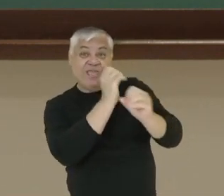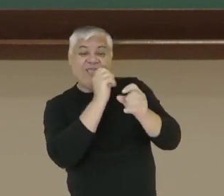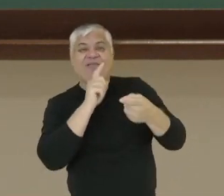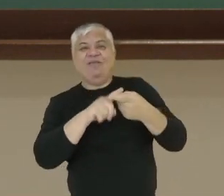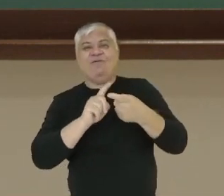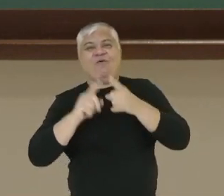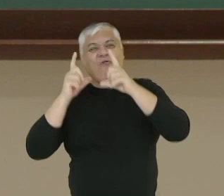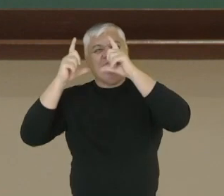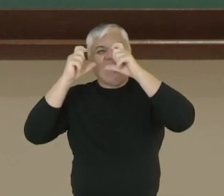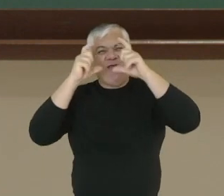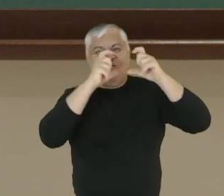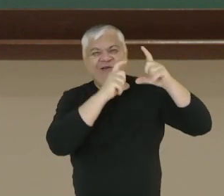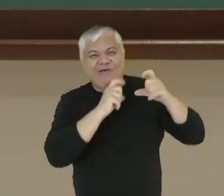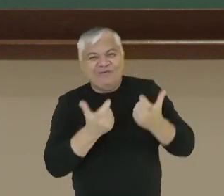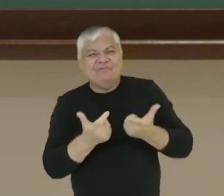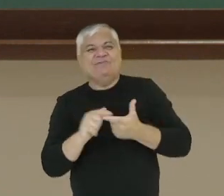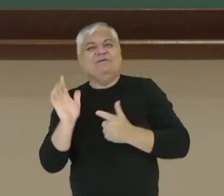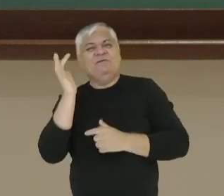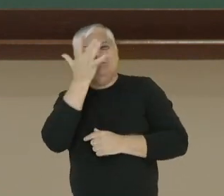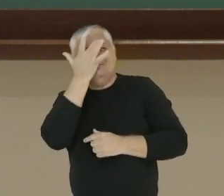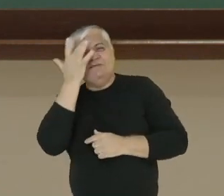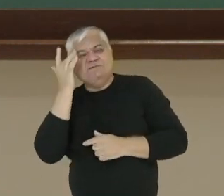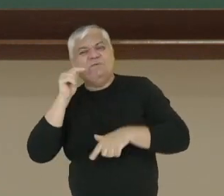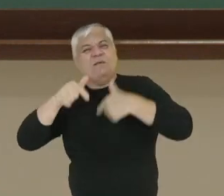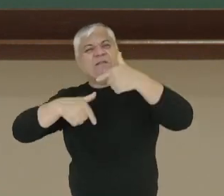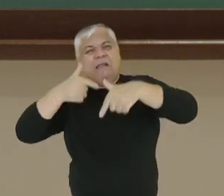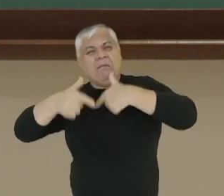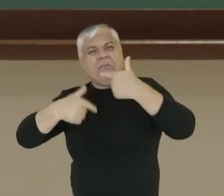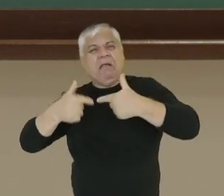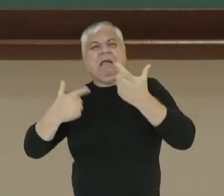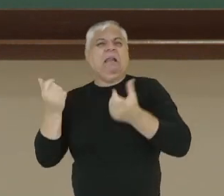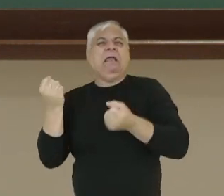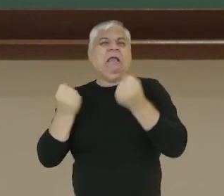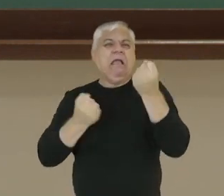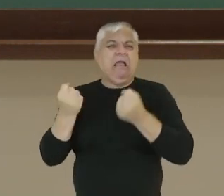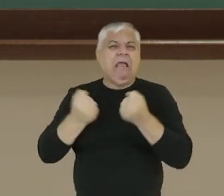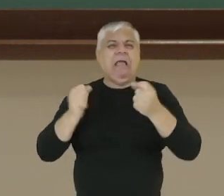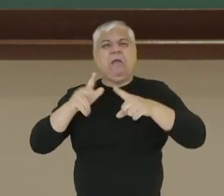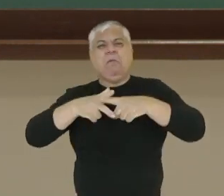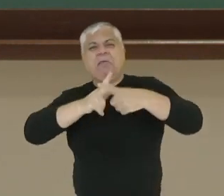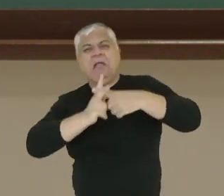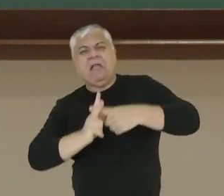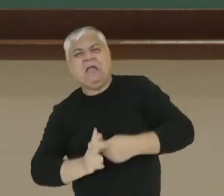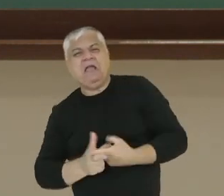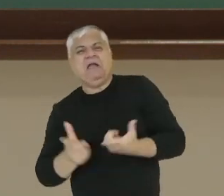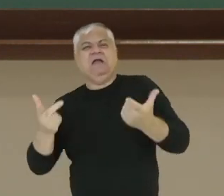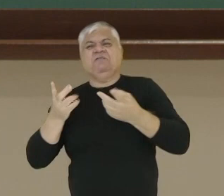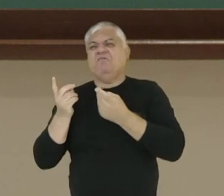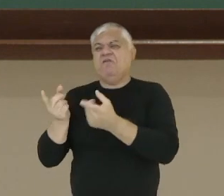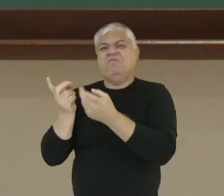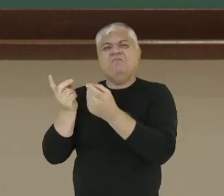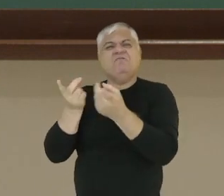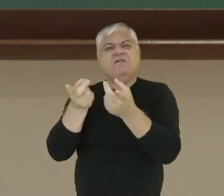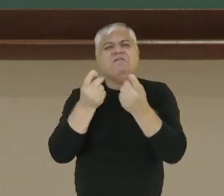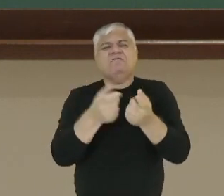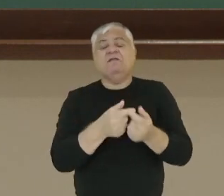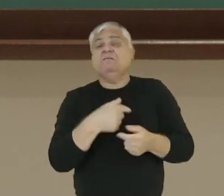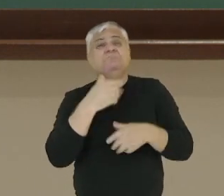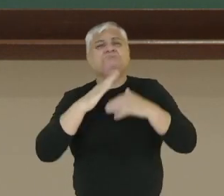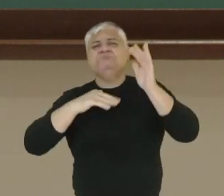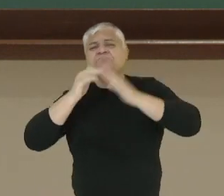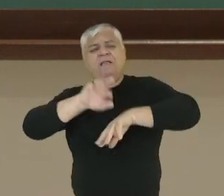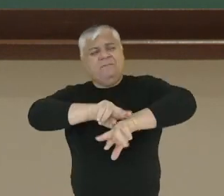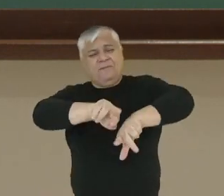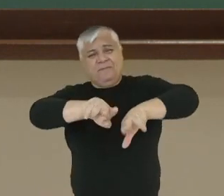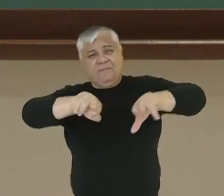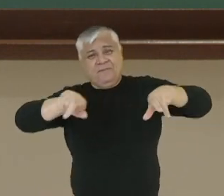fotógrafo, conheceu uma pessoa que trabalha com carros, um mecânico, um vendedor, converse